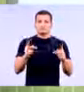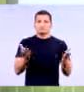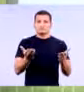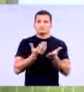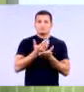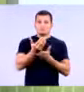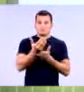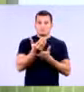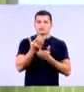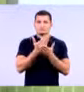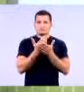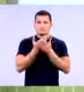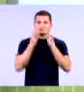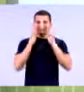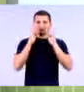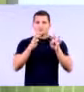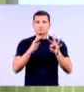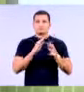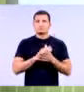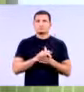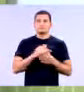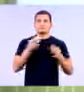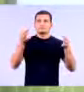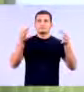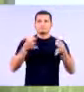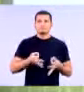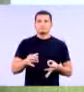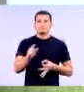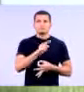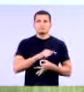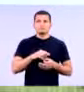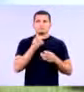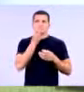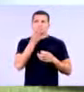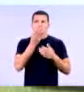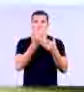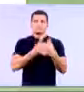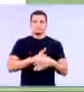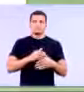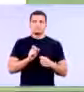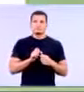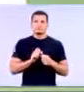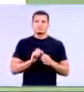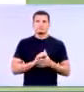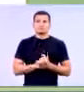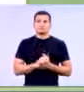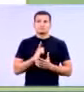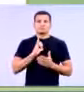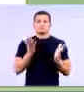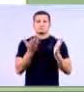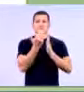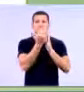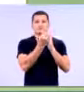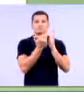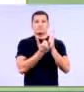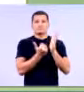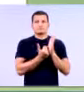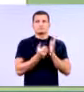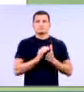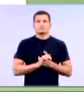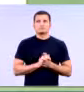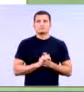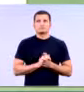nossa aula. Prestem atenção, com certeza vocês irão bem na avaliação. Nós temos como agenda de hoje as